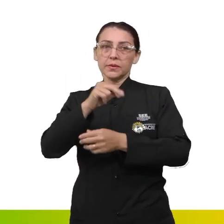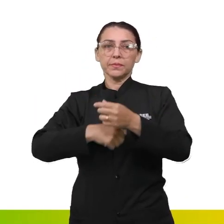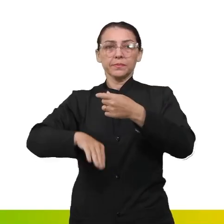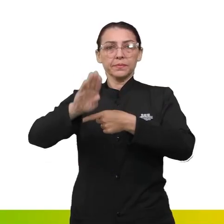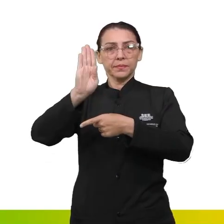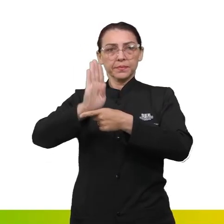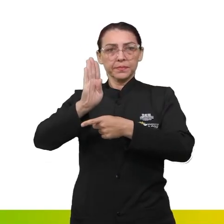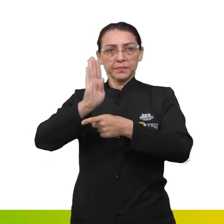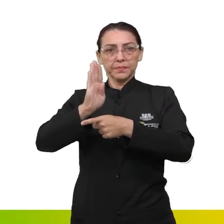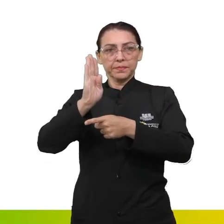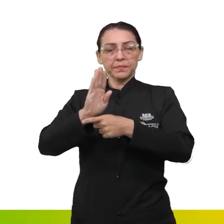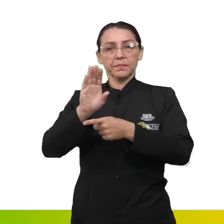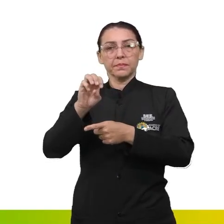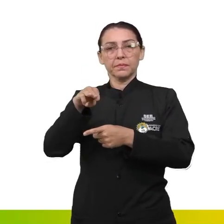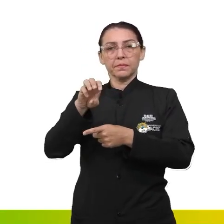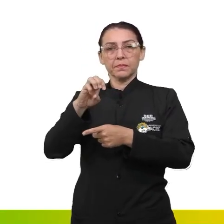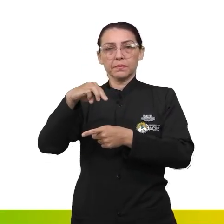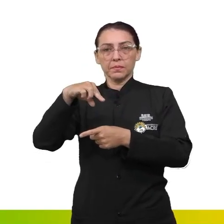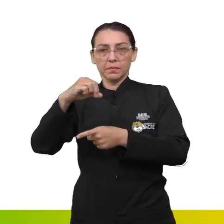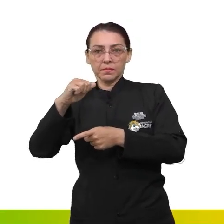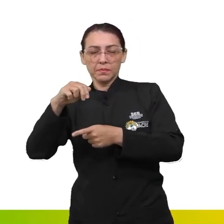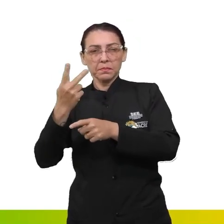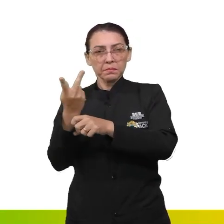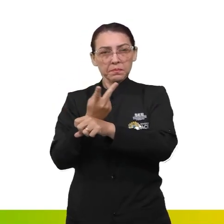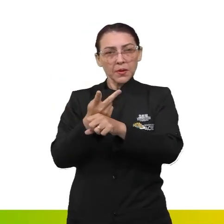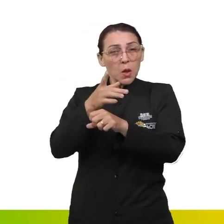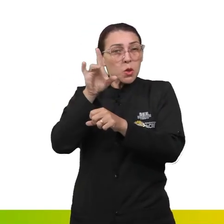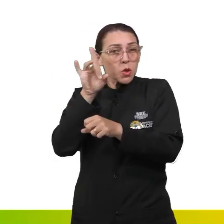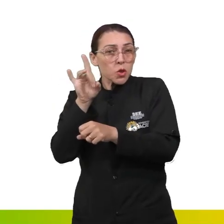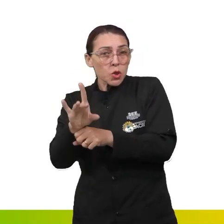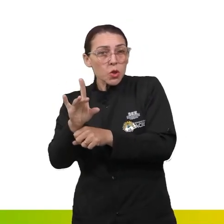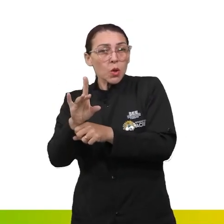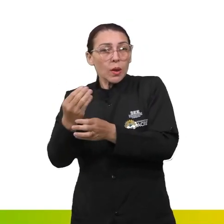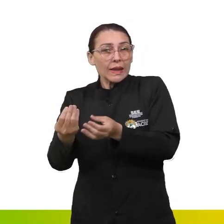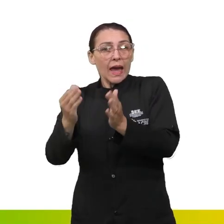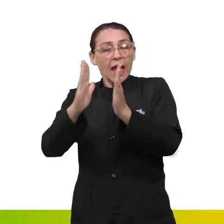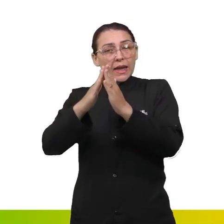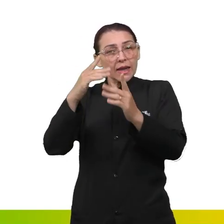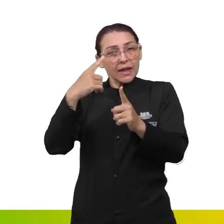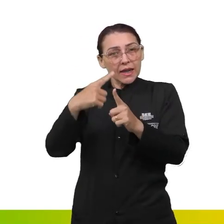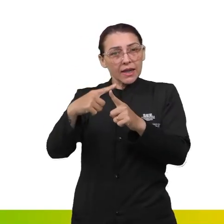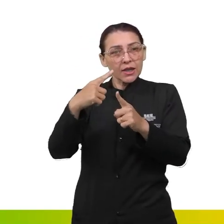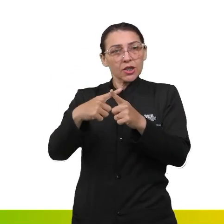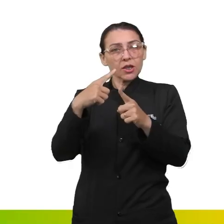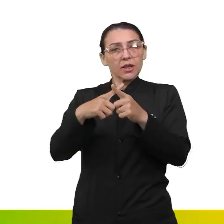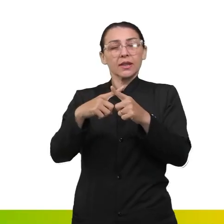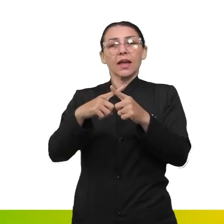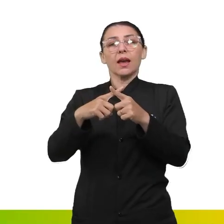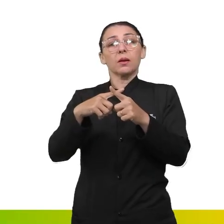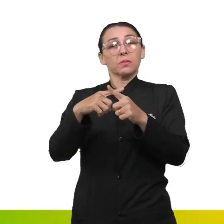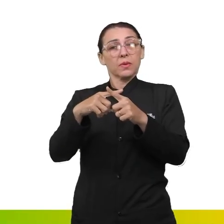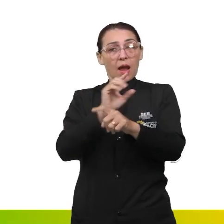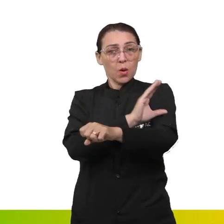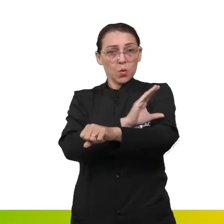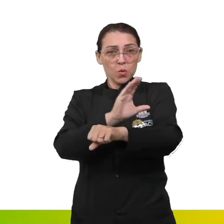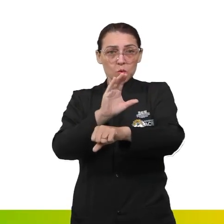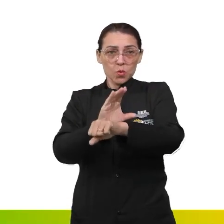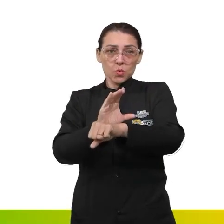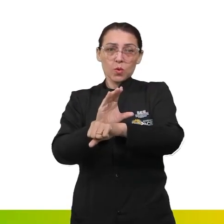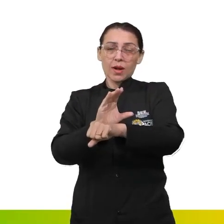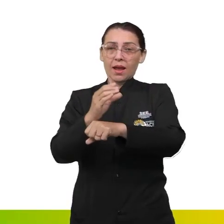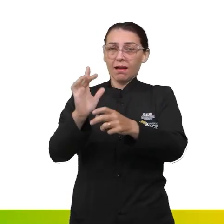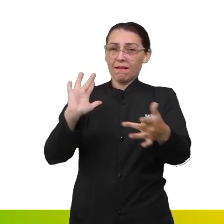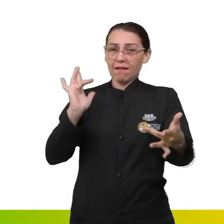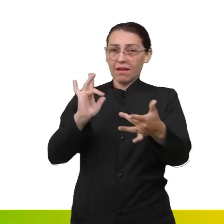religiosos. B, os mecenas buscavam apenas promover a igreja e suprimir a